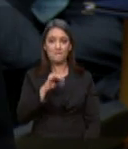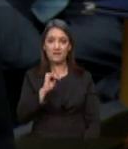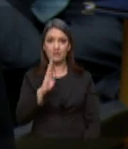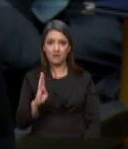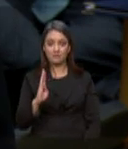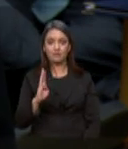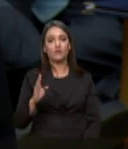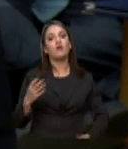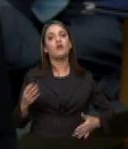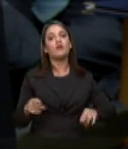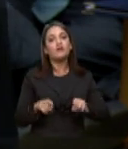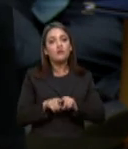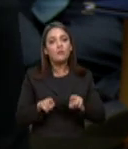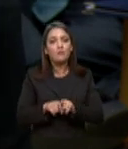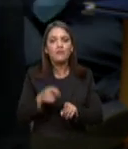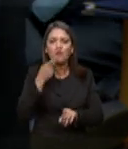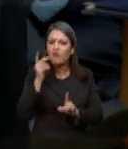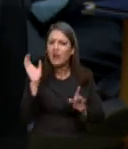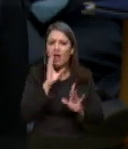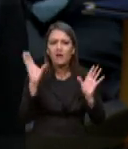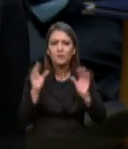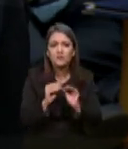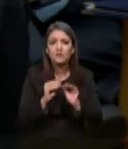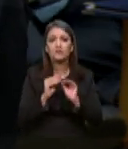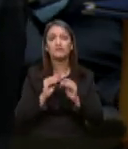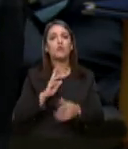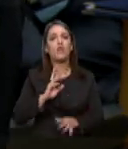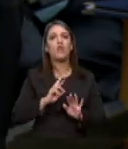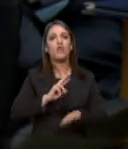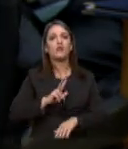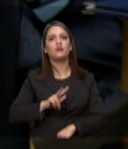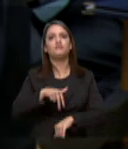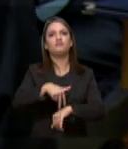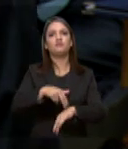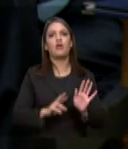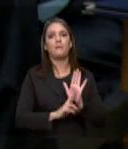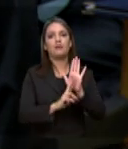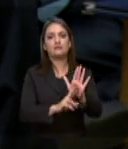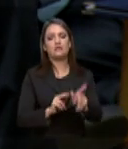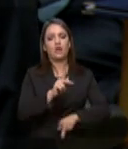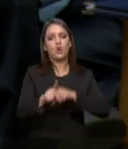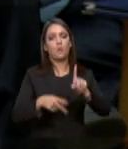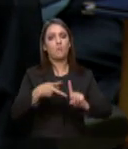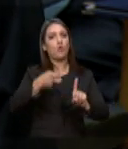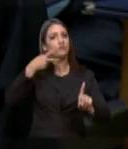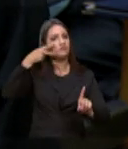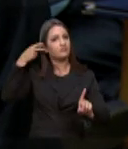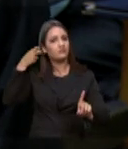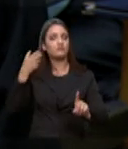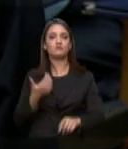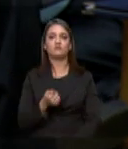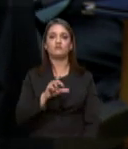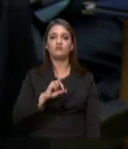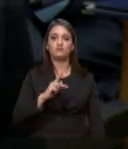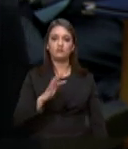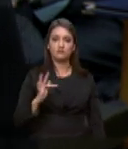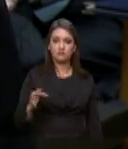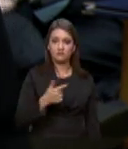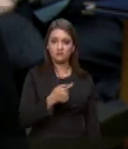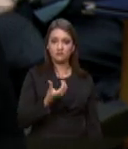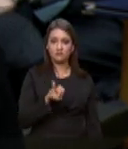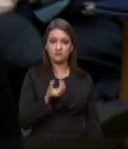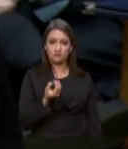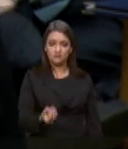rápidas palavras, trazer a voz dos povos indígenas nessa DPF 760. Esta Suprema